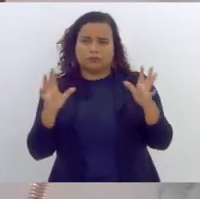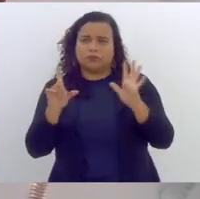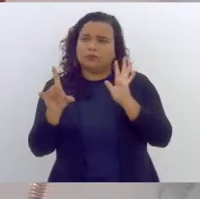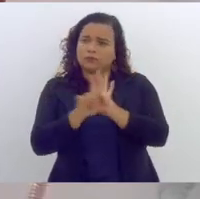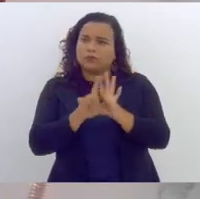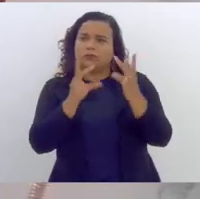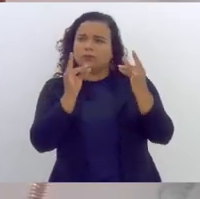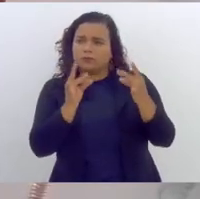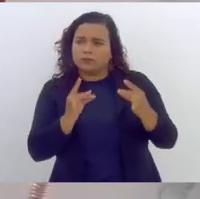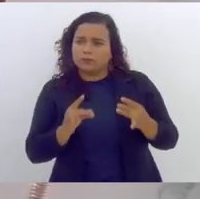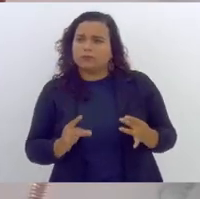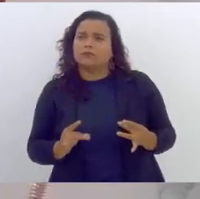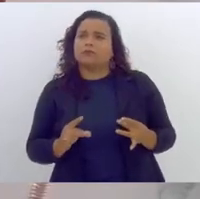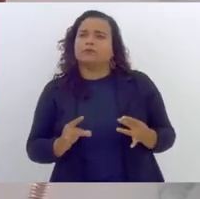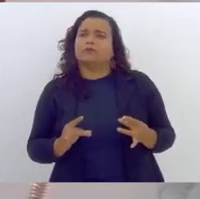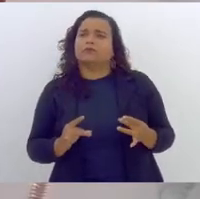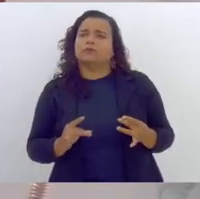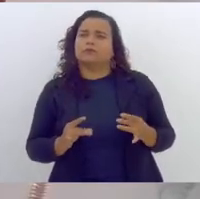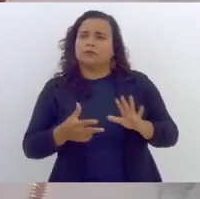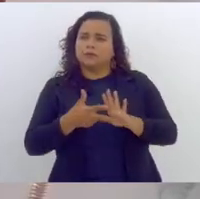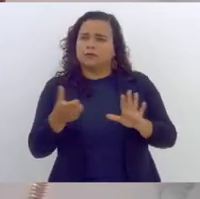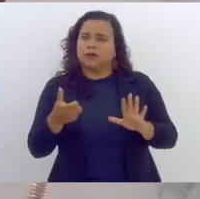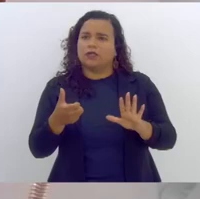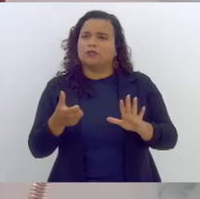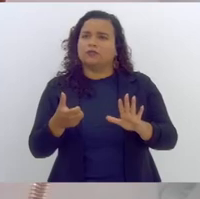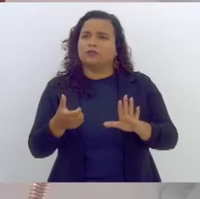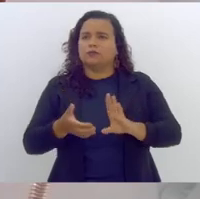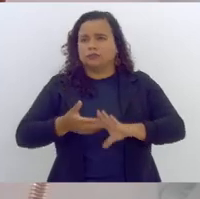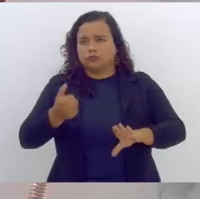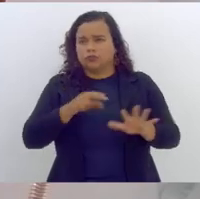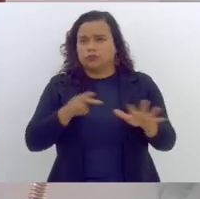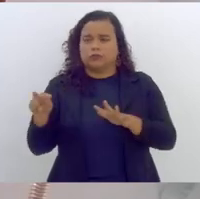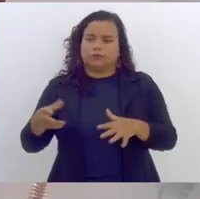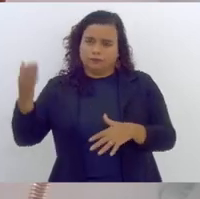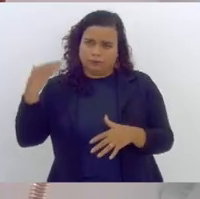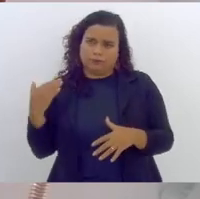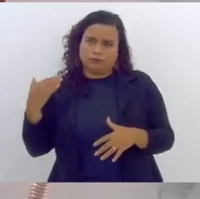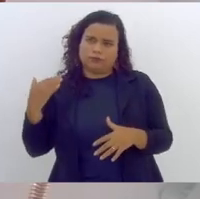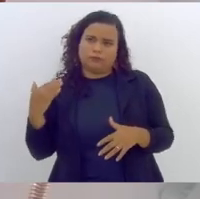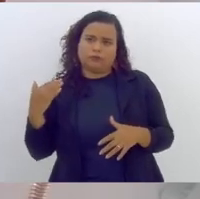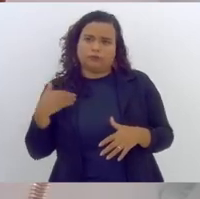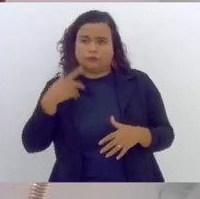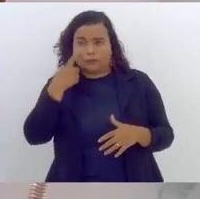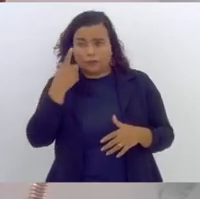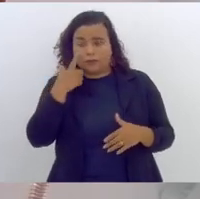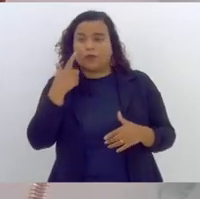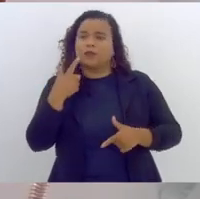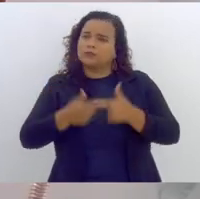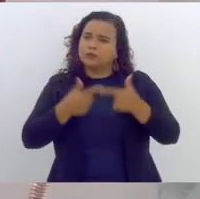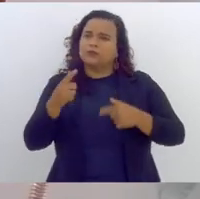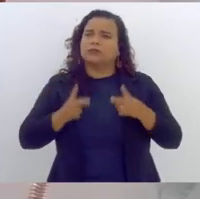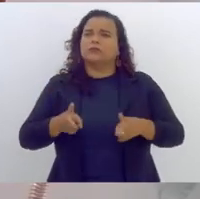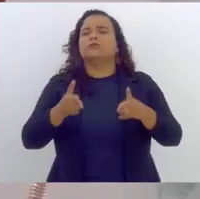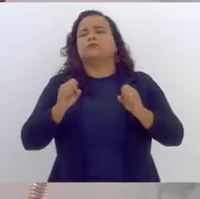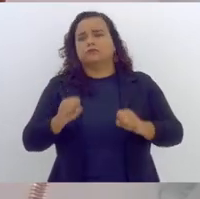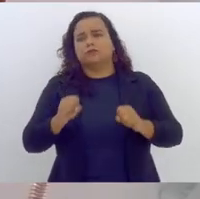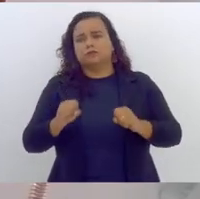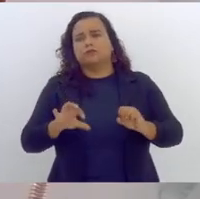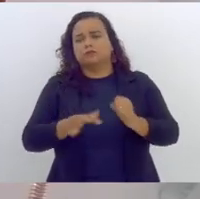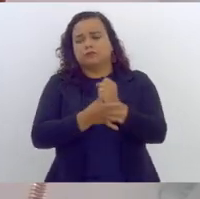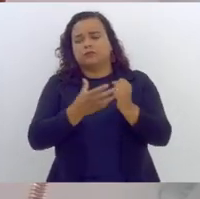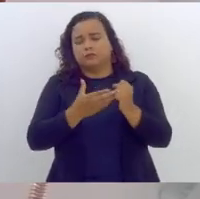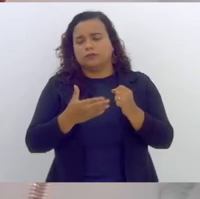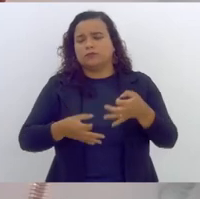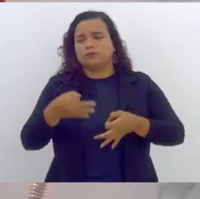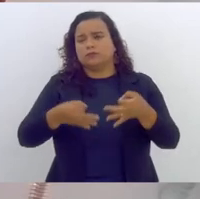uma lei específica veto derrubado na semana passada e que pode servir para dar segurança jurídica necessária